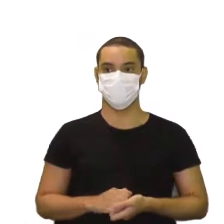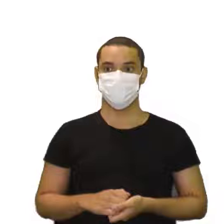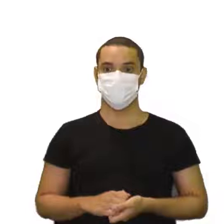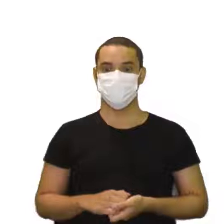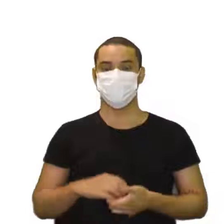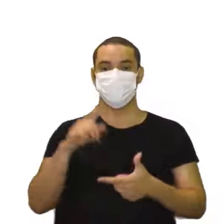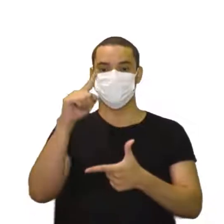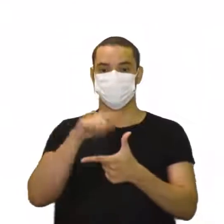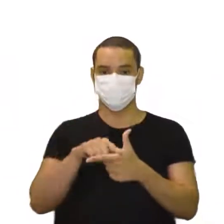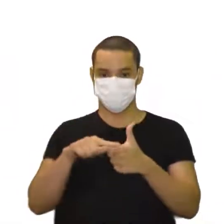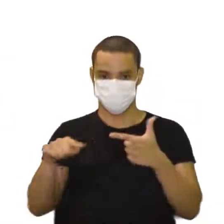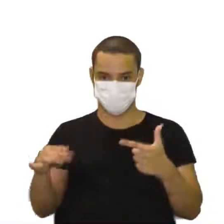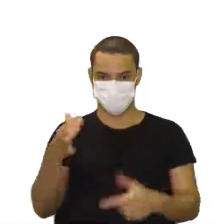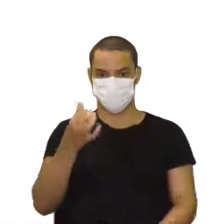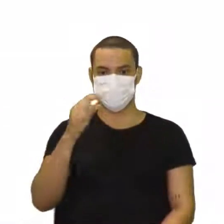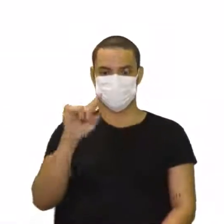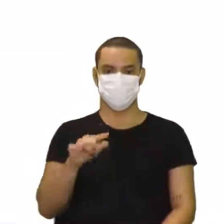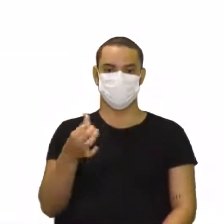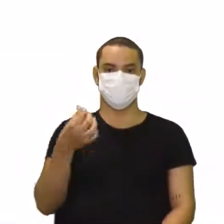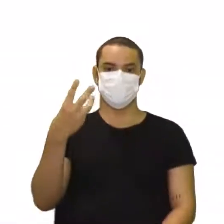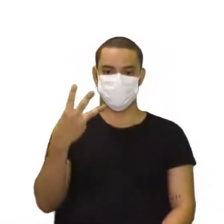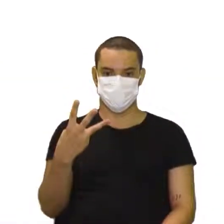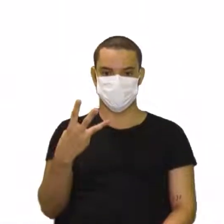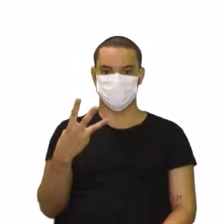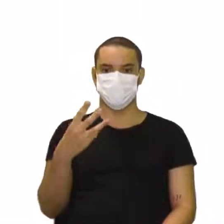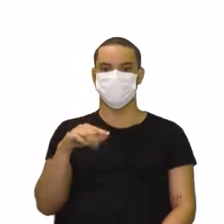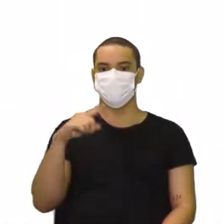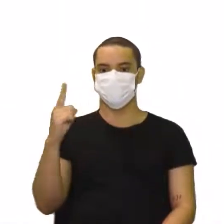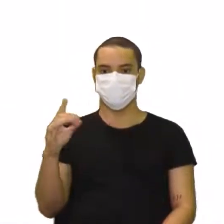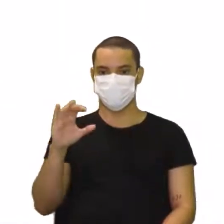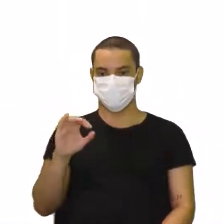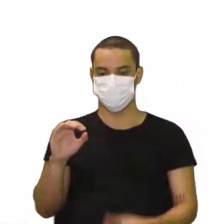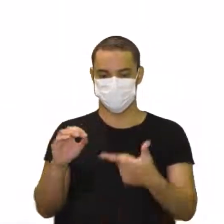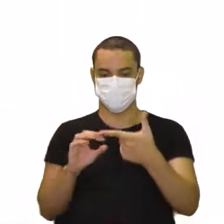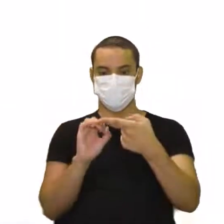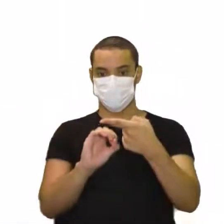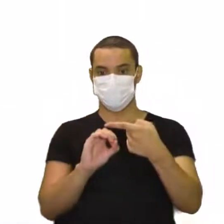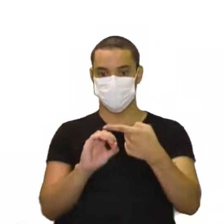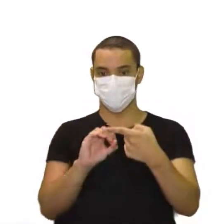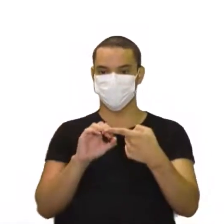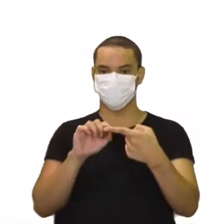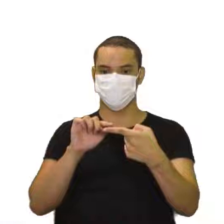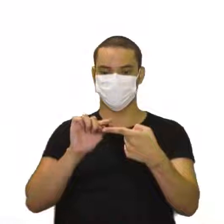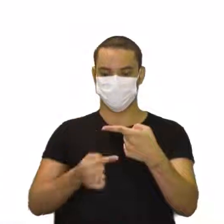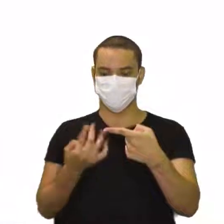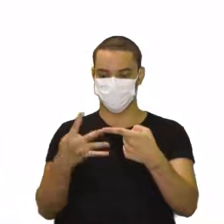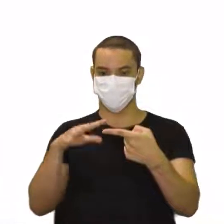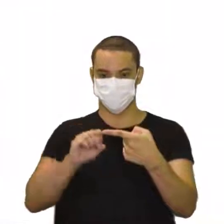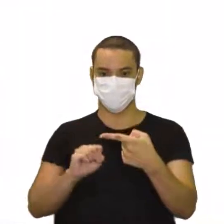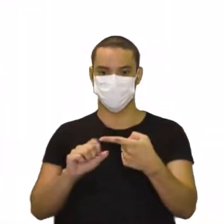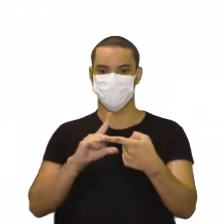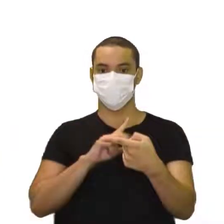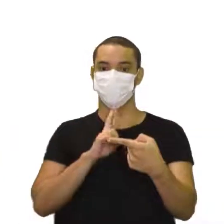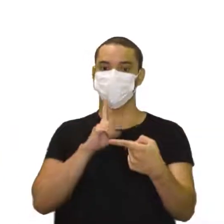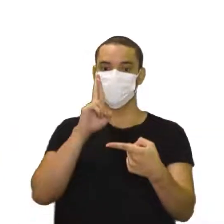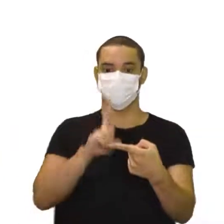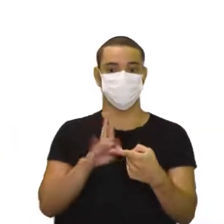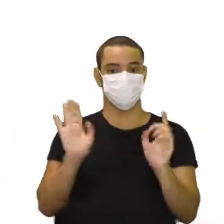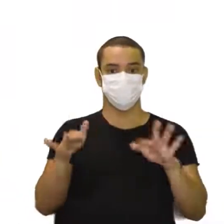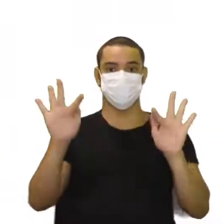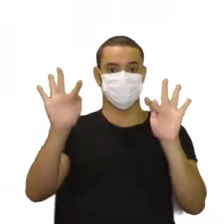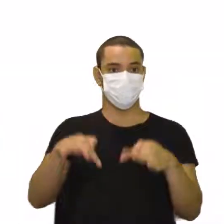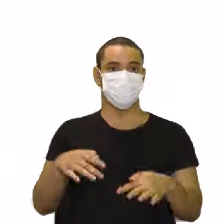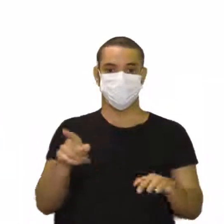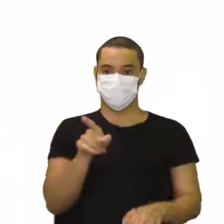Divide 6,63 por 0,48, eu vou ter 13,81. Elevado a 10 a